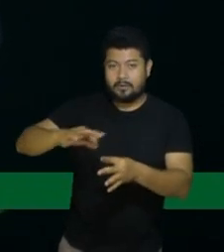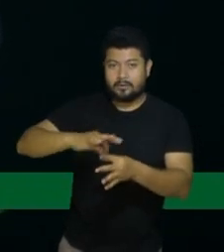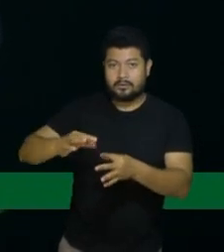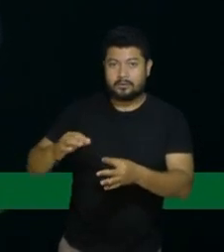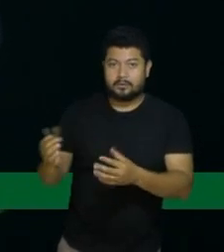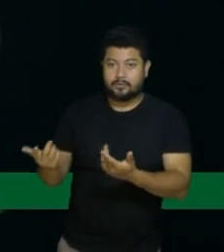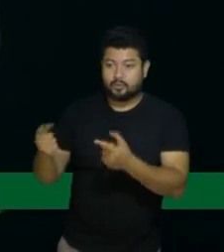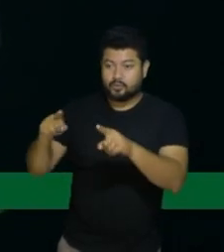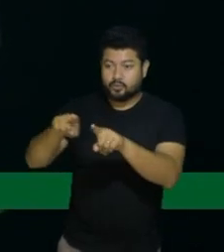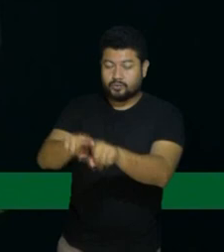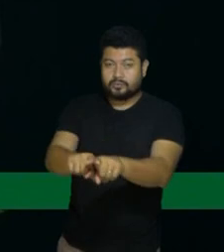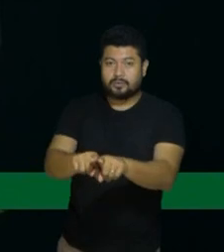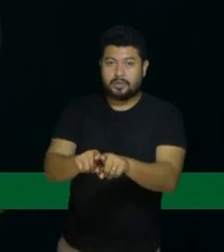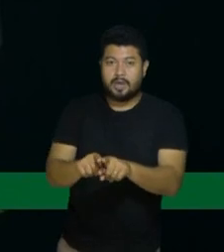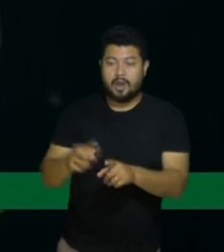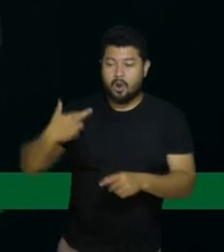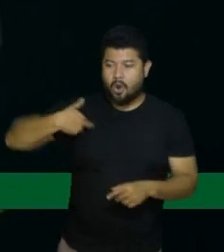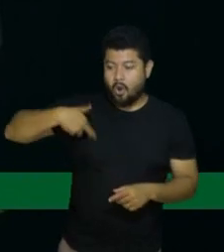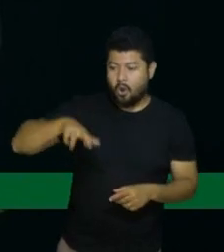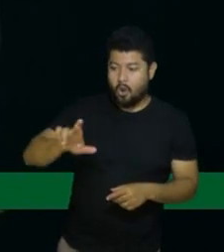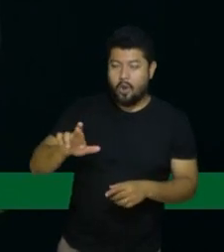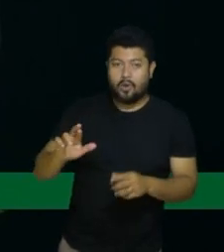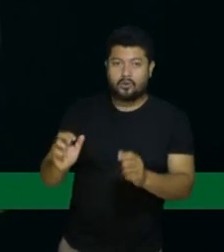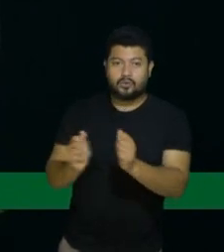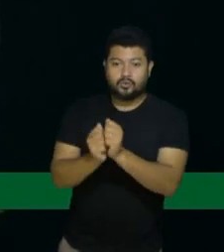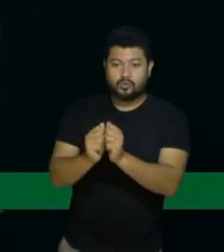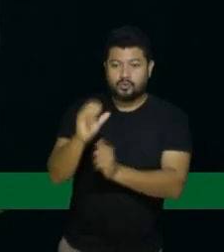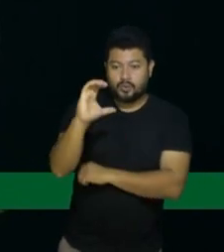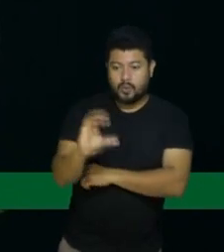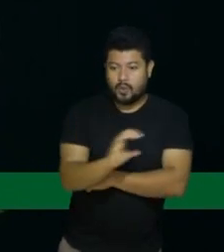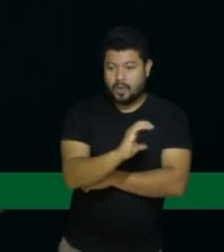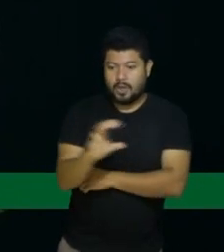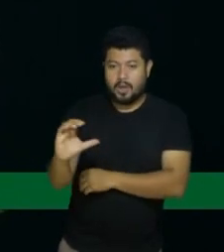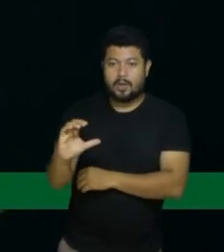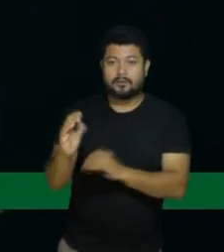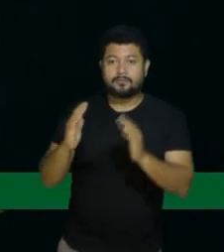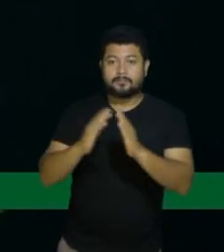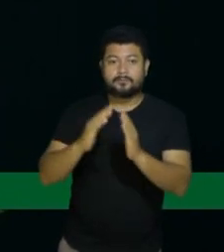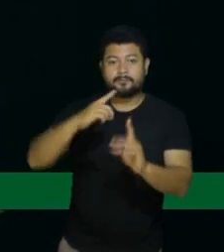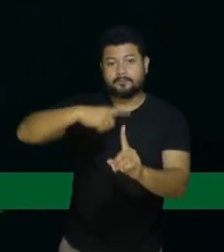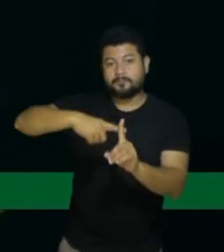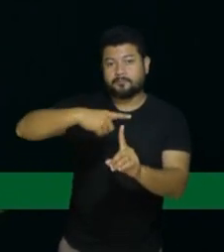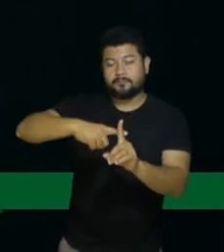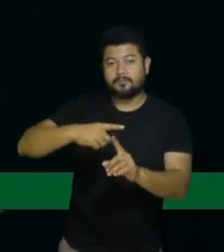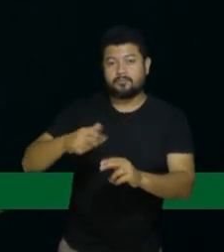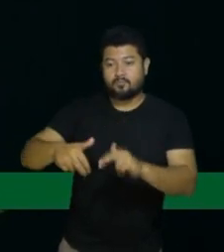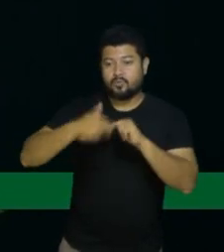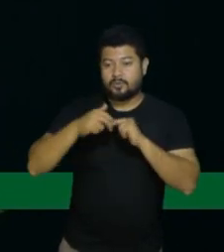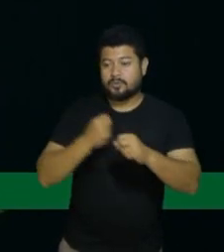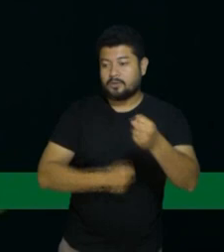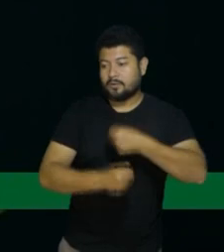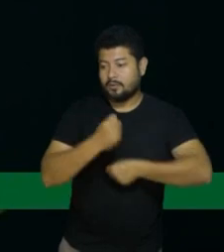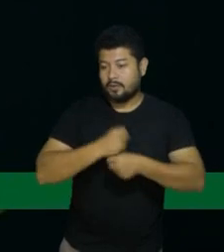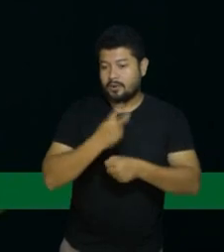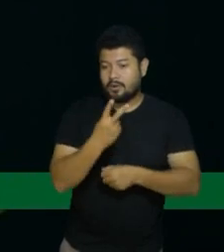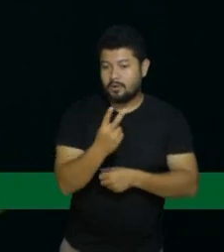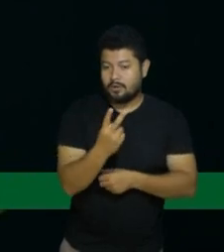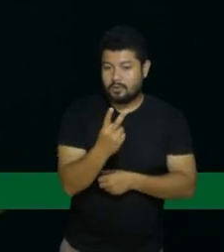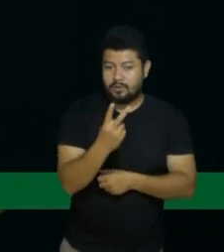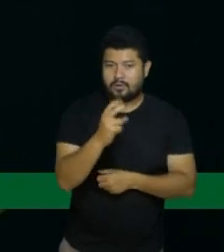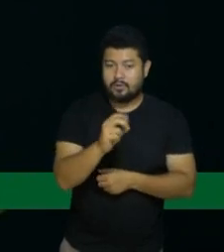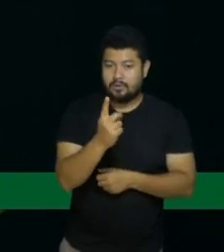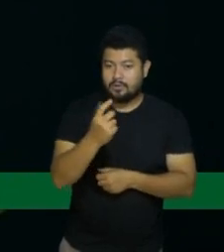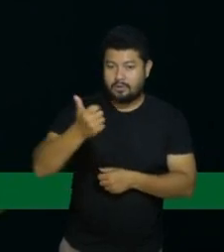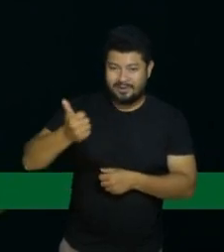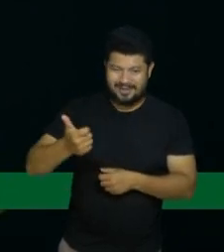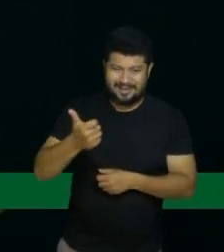entidade religiosa também da igreja católica e por isso em 2015 a rede Santa